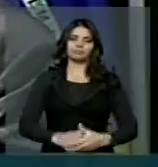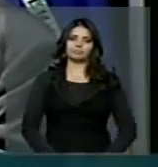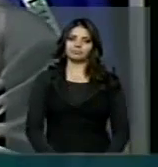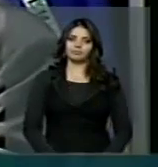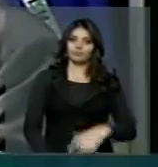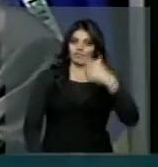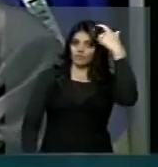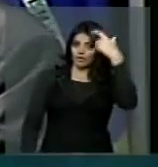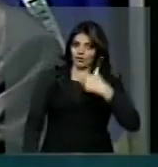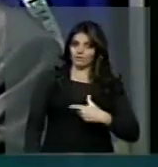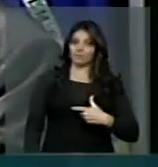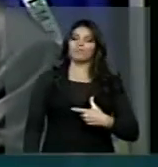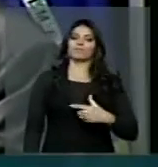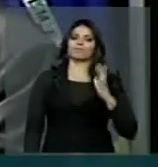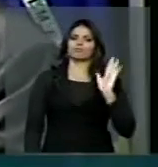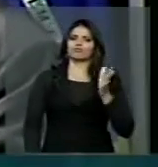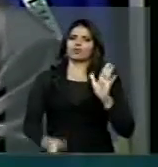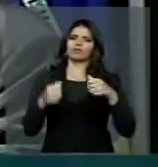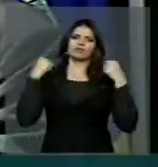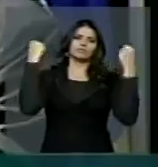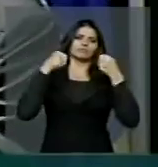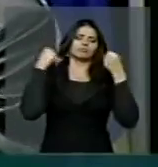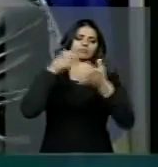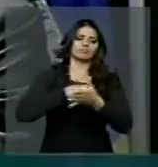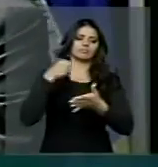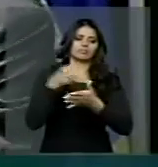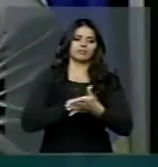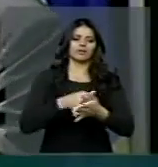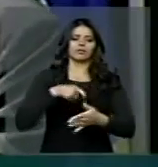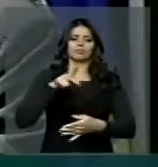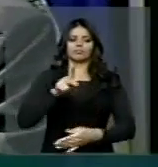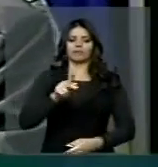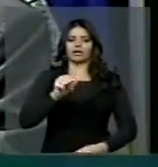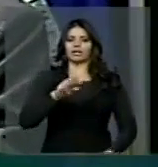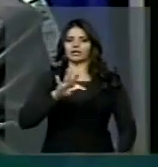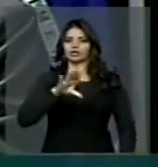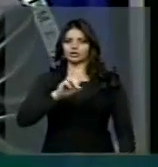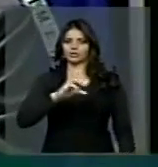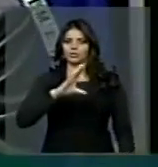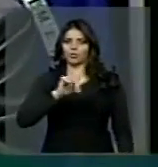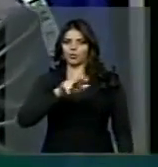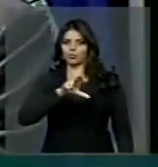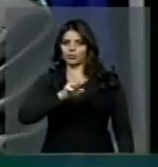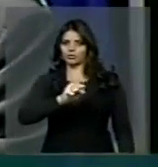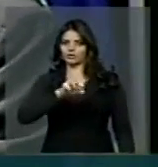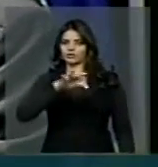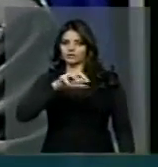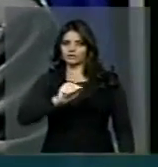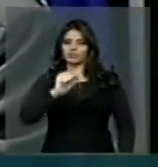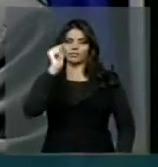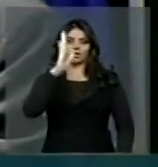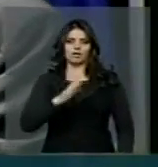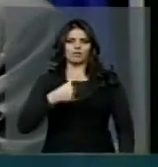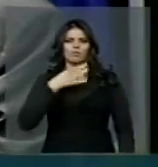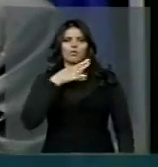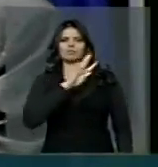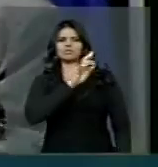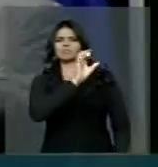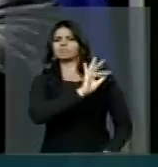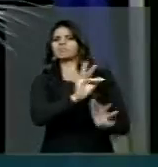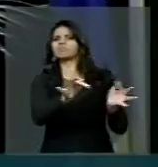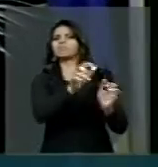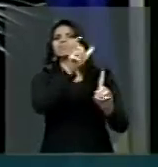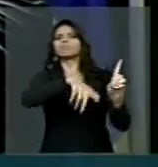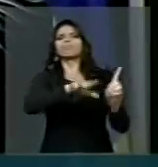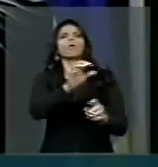eu, já militante do Partido Comunista Brasileiro, mesmo sem conhecer direito Fernando, e